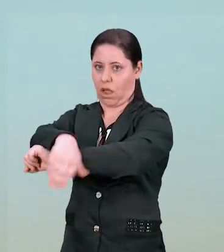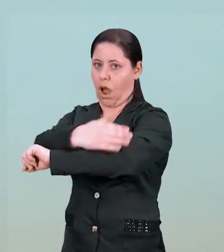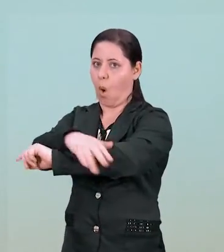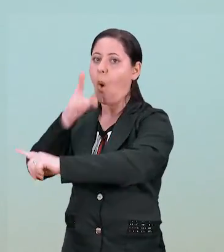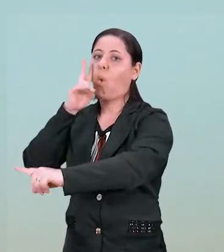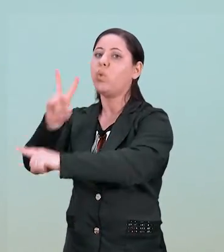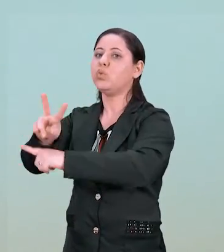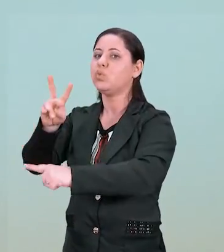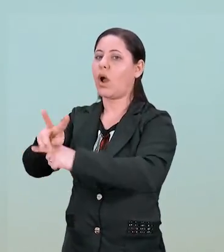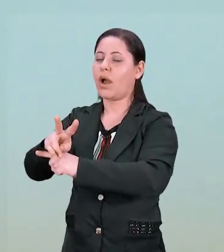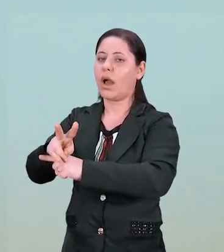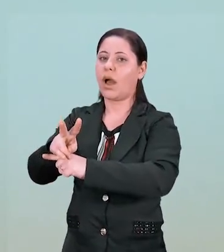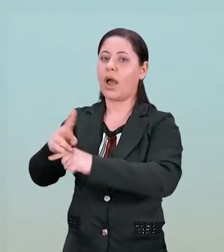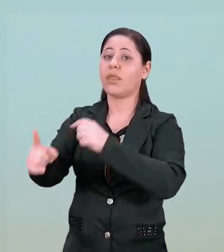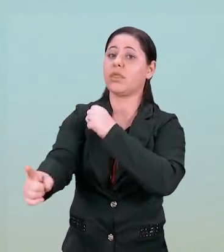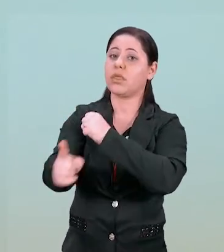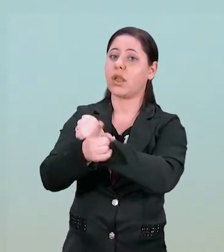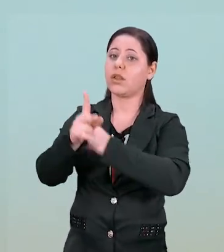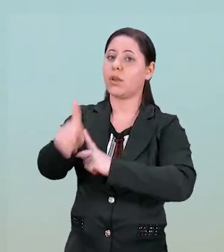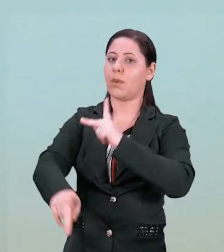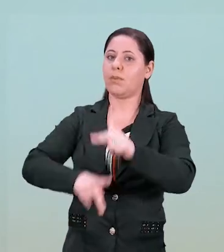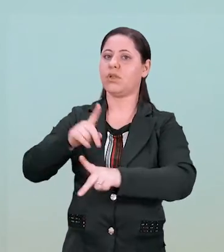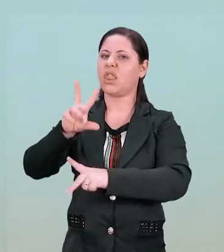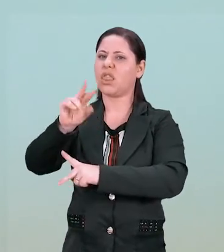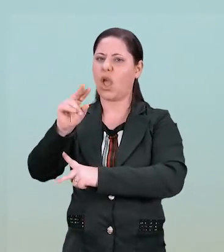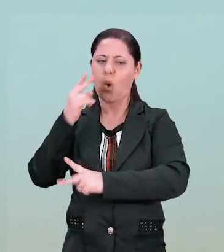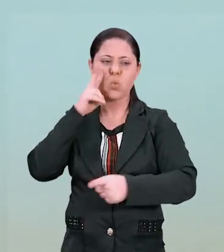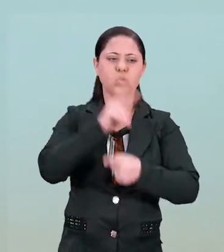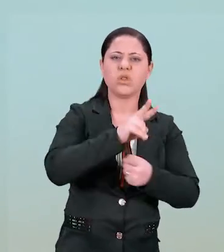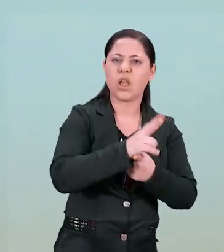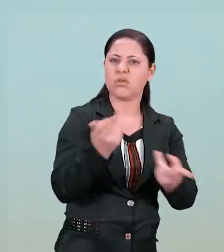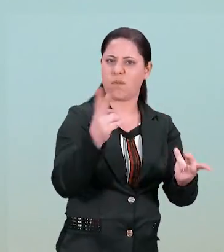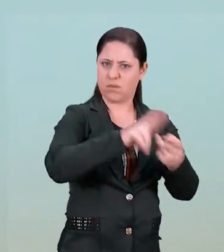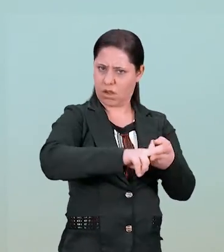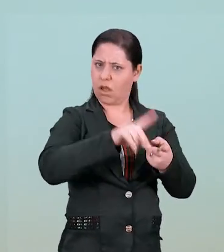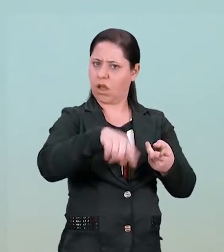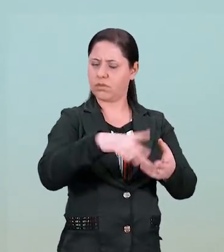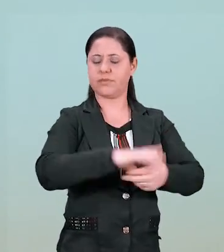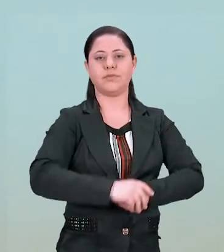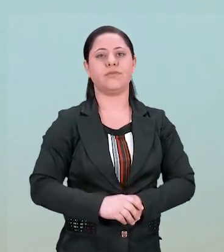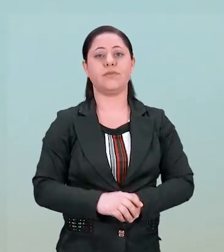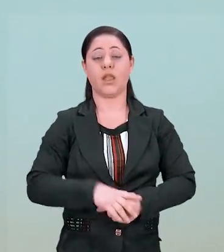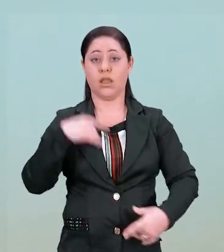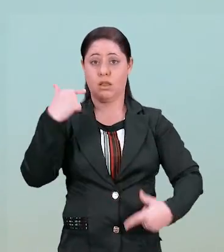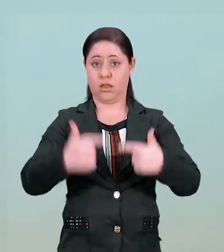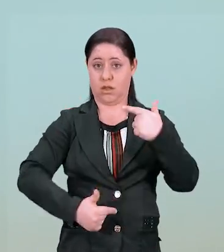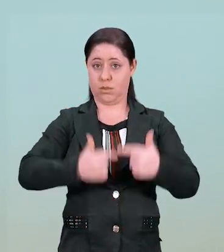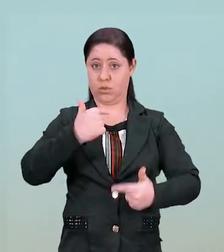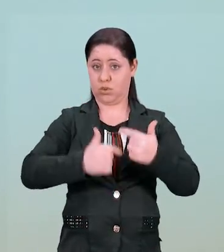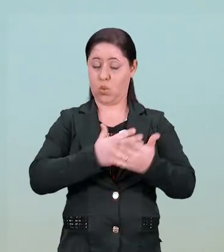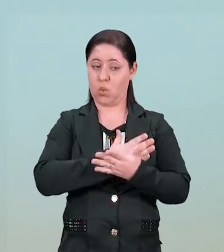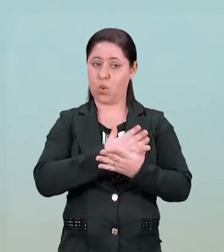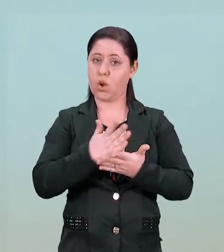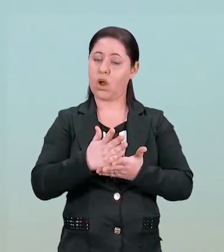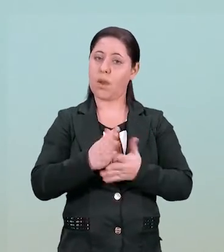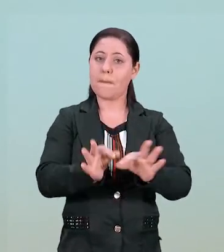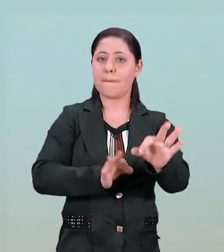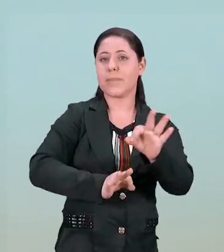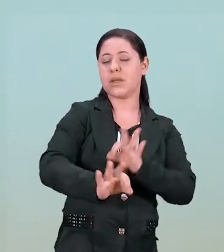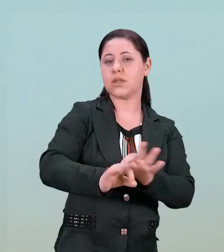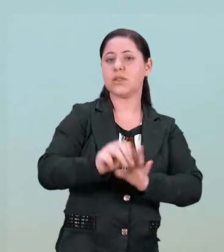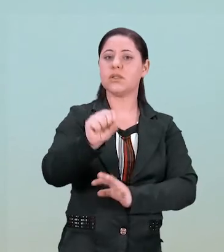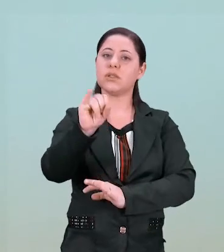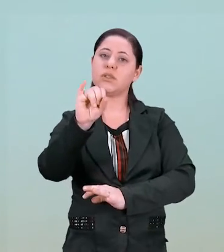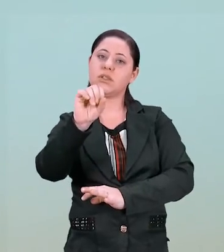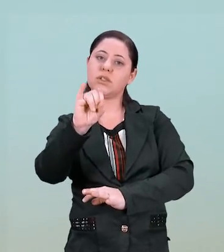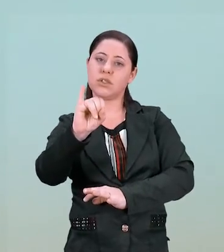a população e não cuidando de presos. E dentro dessa política, desde o início planejado pelo Dr. Silvio Maluf, nós conseguimos